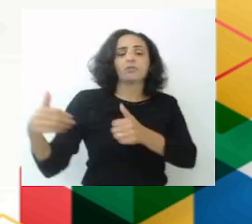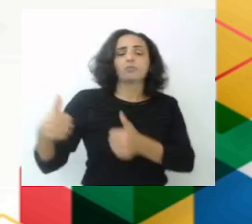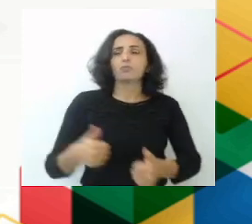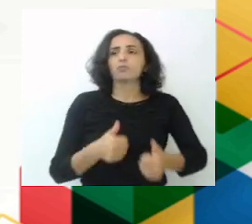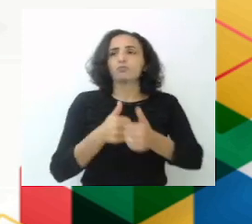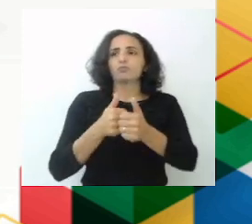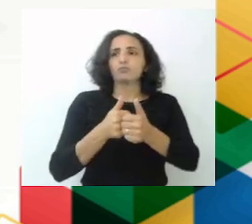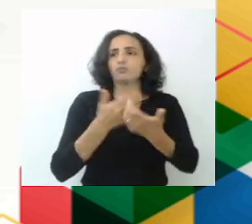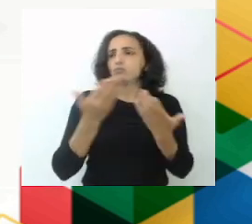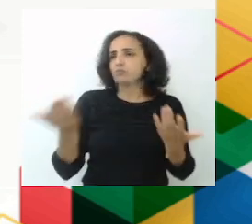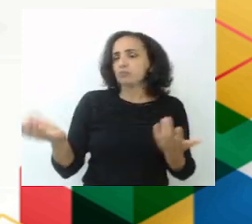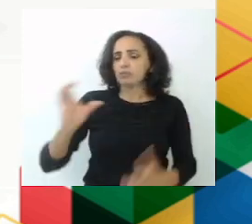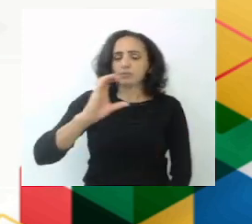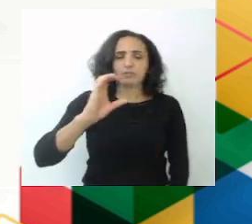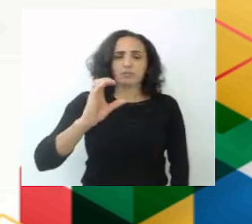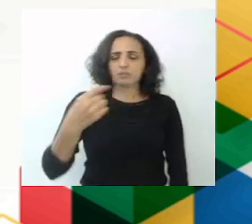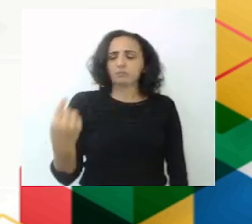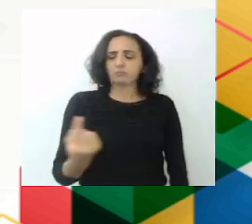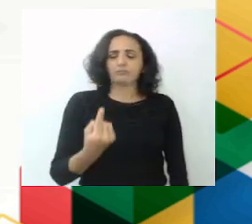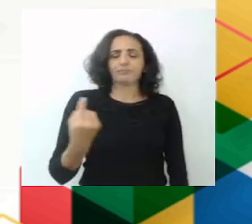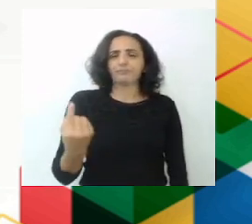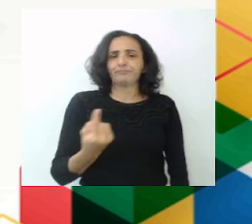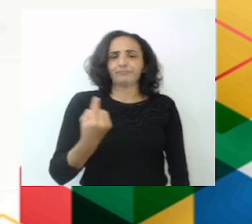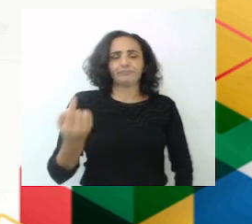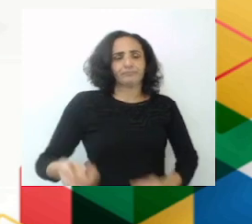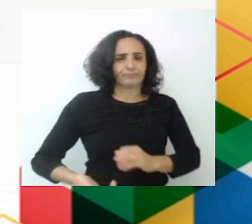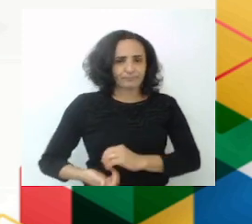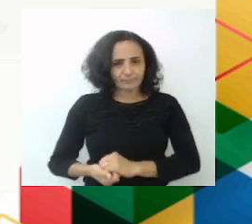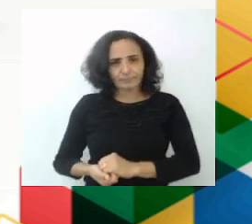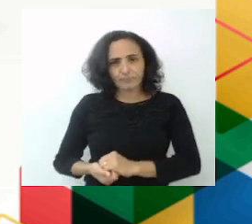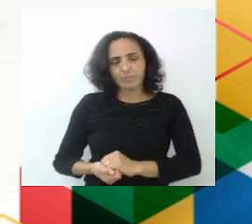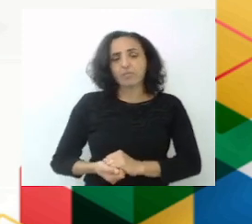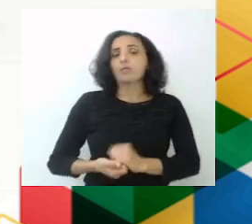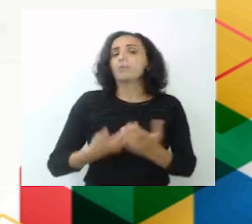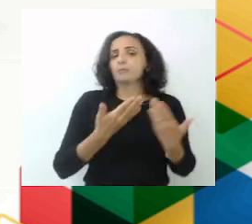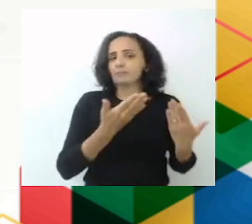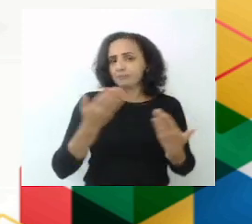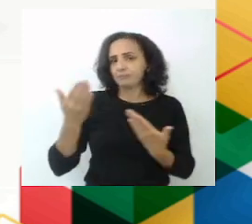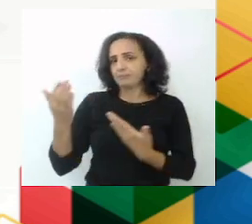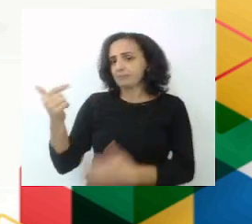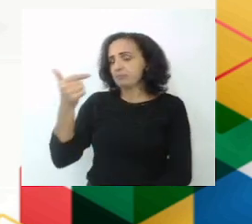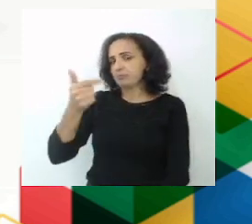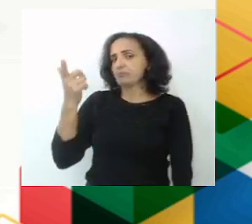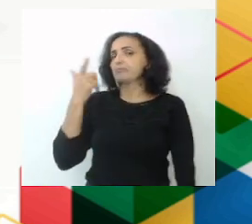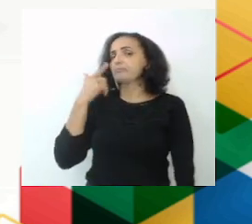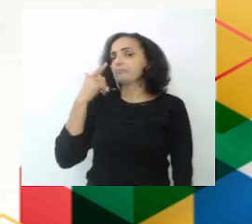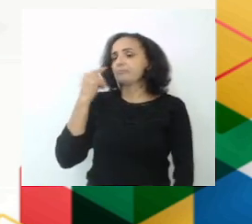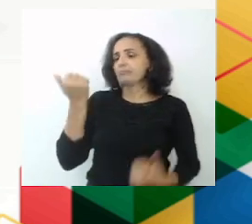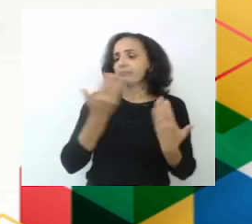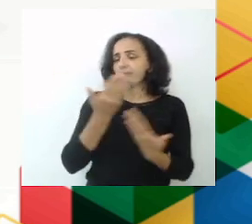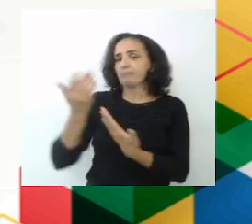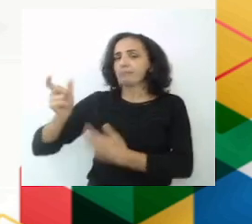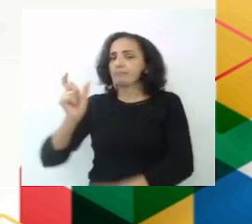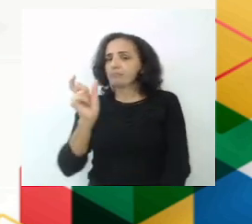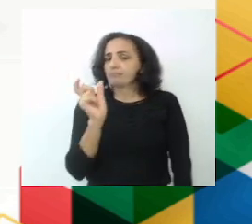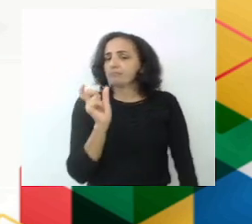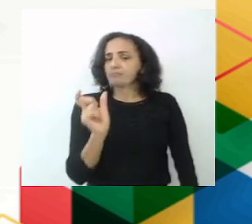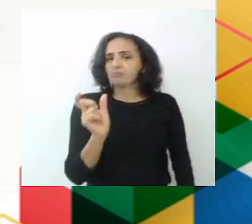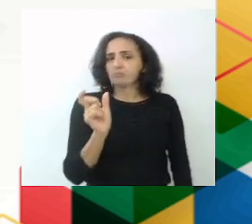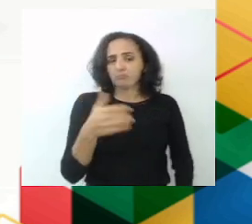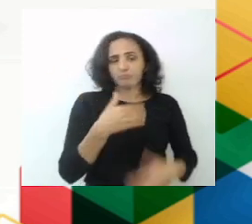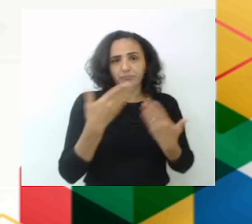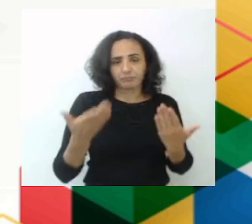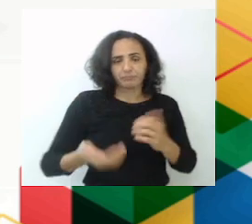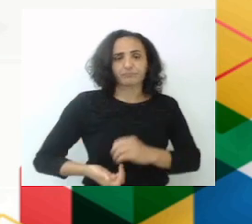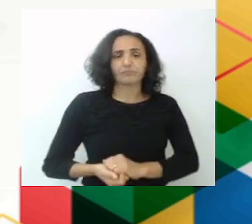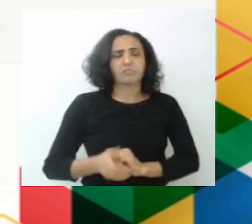não. Repare que o C está sozinho. Então, o C é chamado de termo independente.